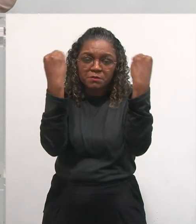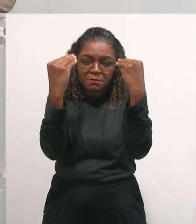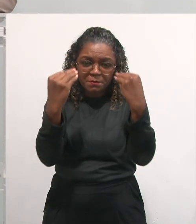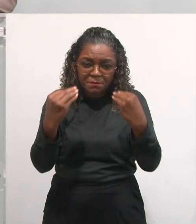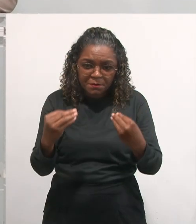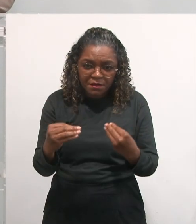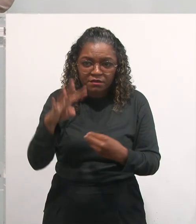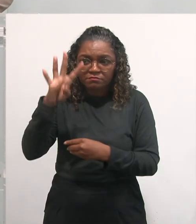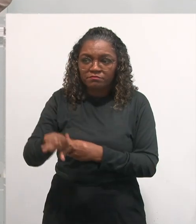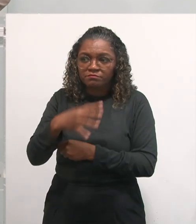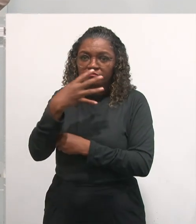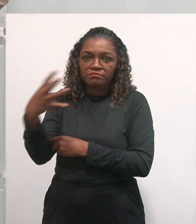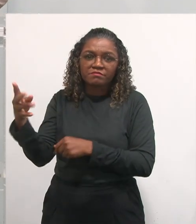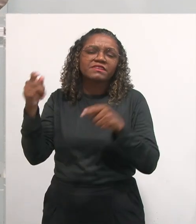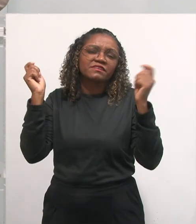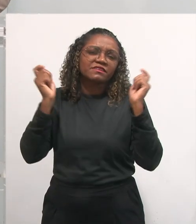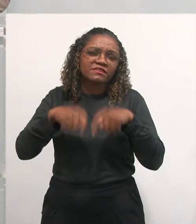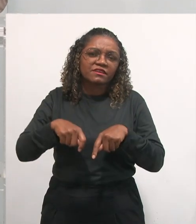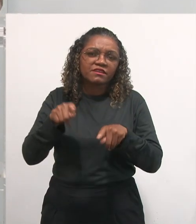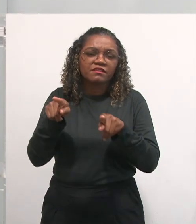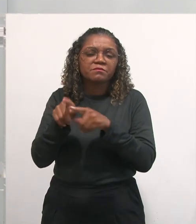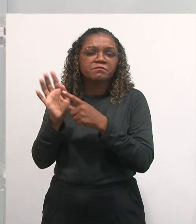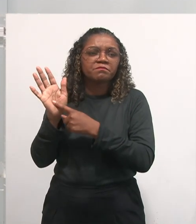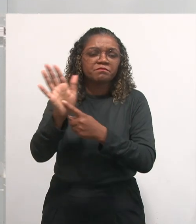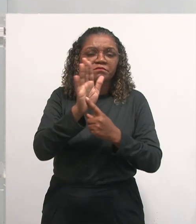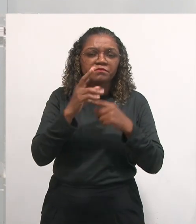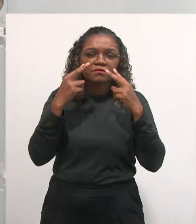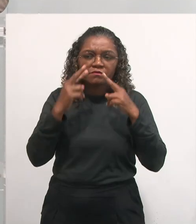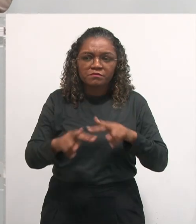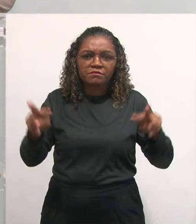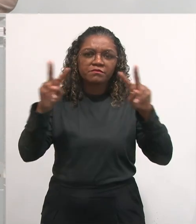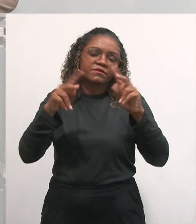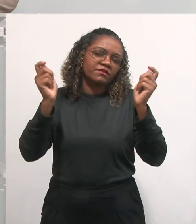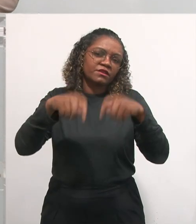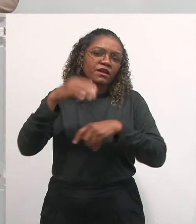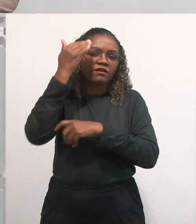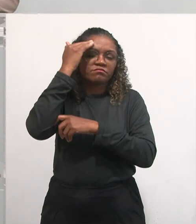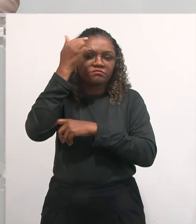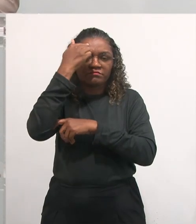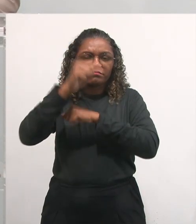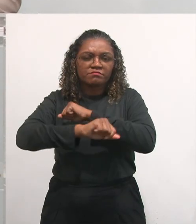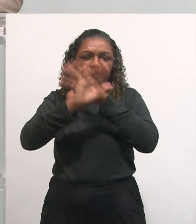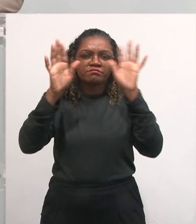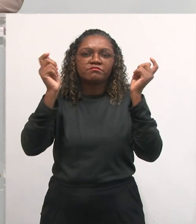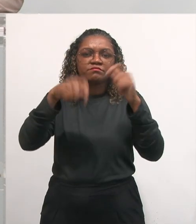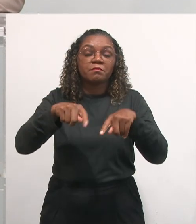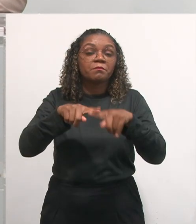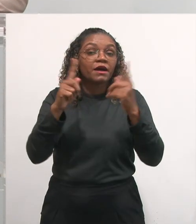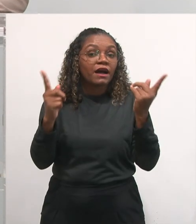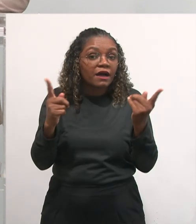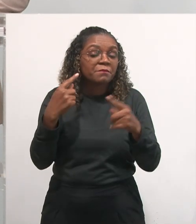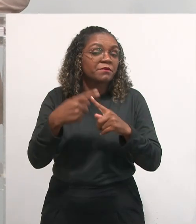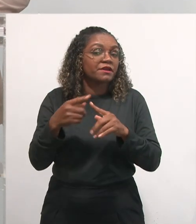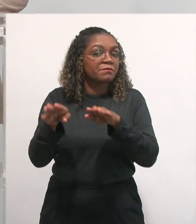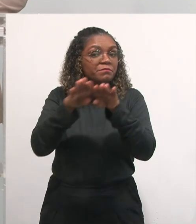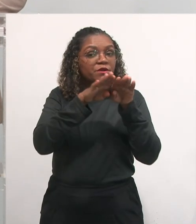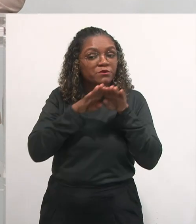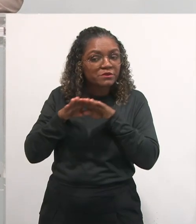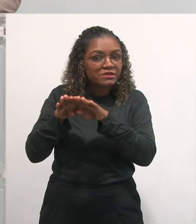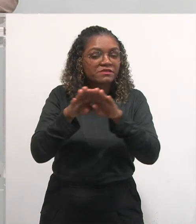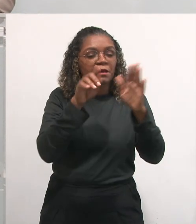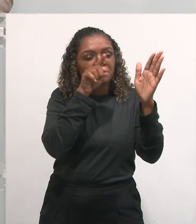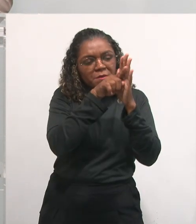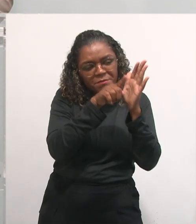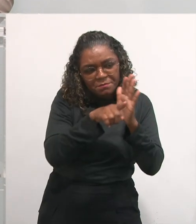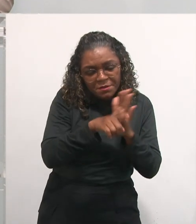estão ali, fácil de visualizar, fácil de entendimento, ok? E isso quando você padroniza, e isso normalmente é feito num